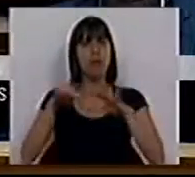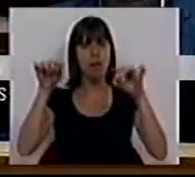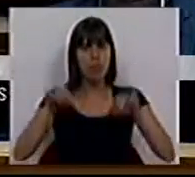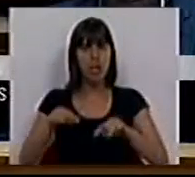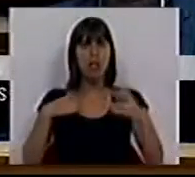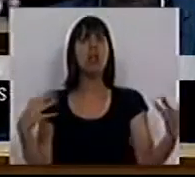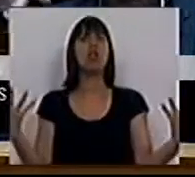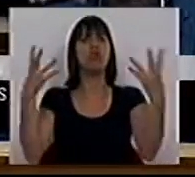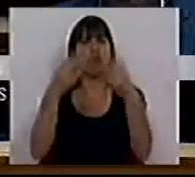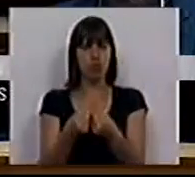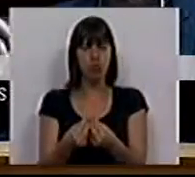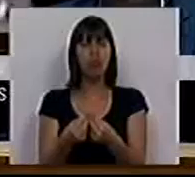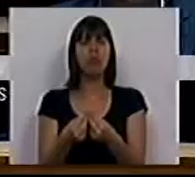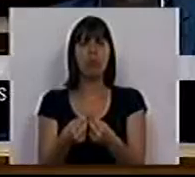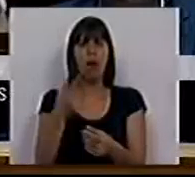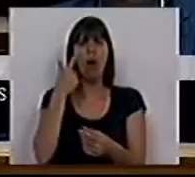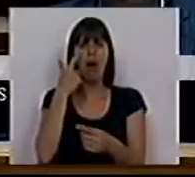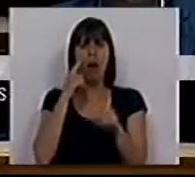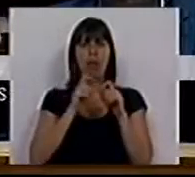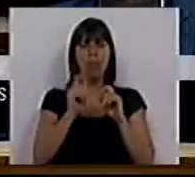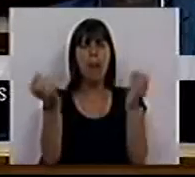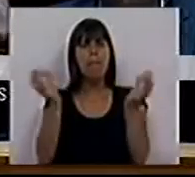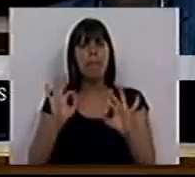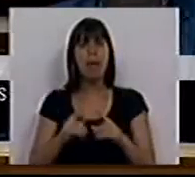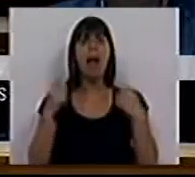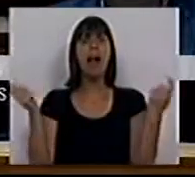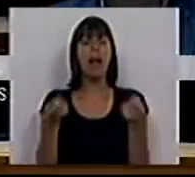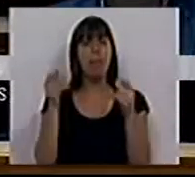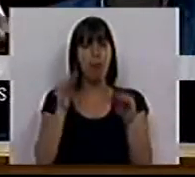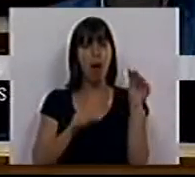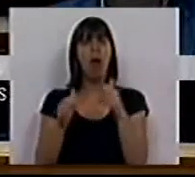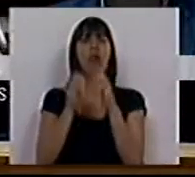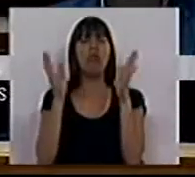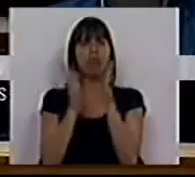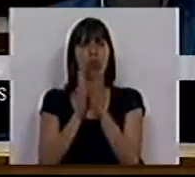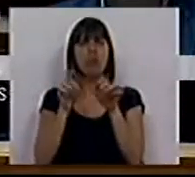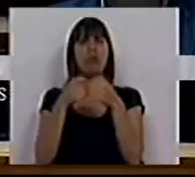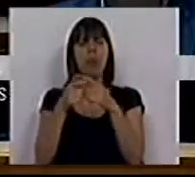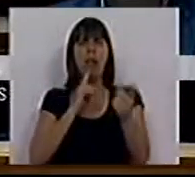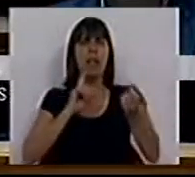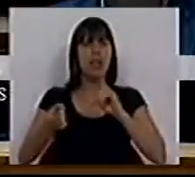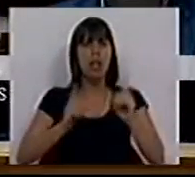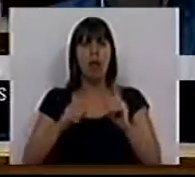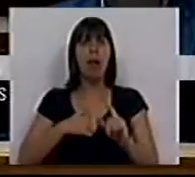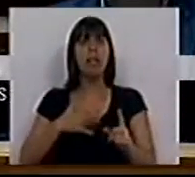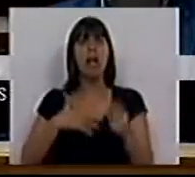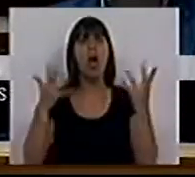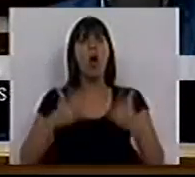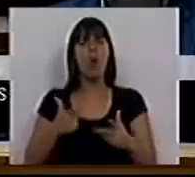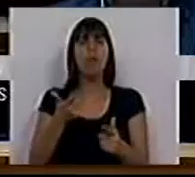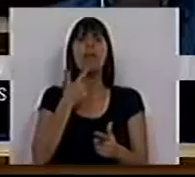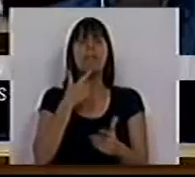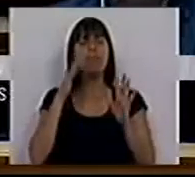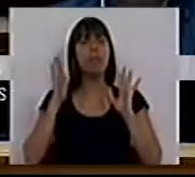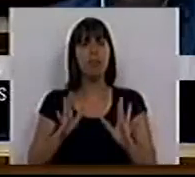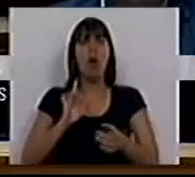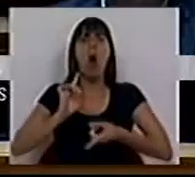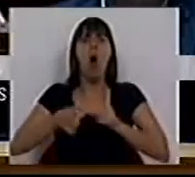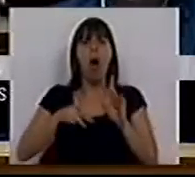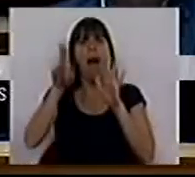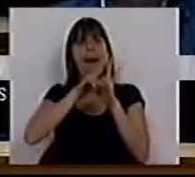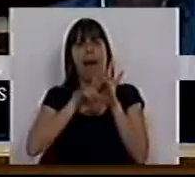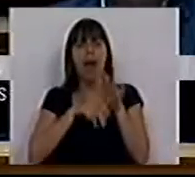em conjunto. Ao longo de toda a preparação da campanha eleitoral, todos os partidos dialogaram com a entidade de contas, perceberam quais